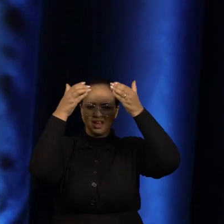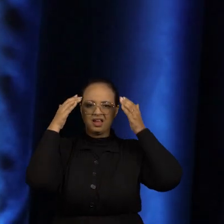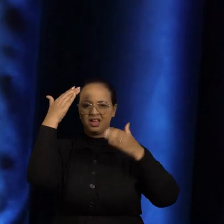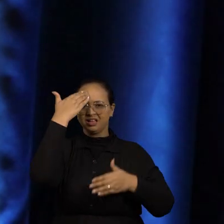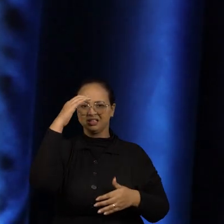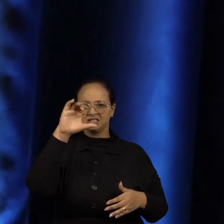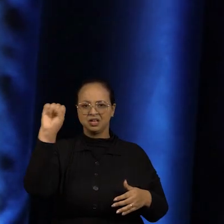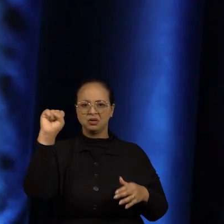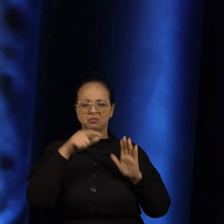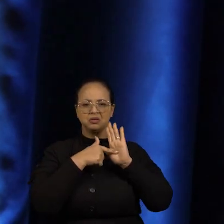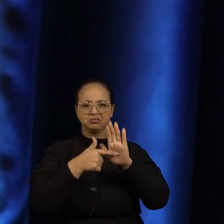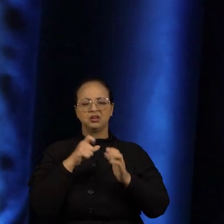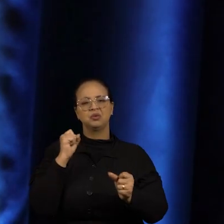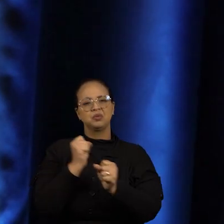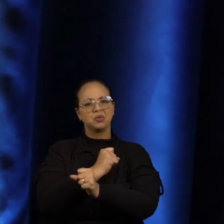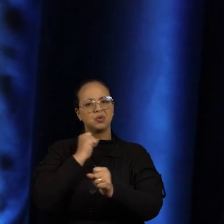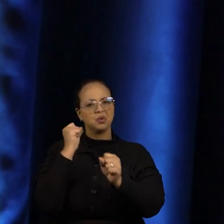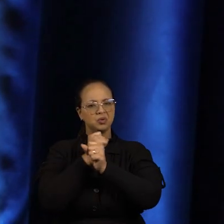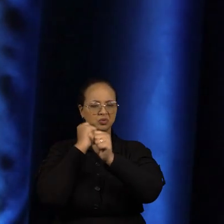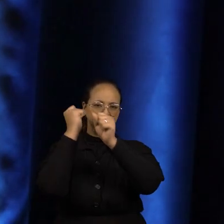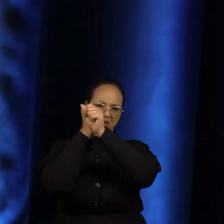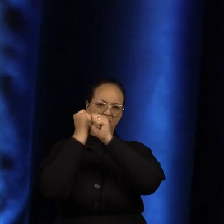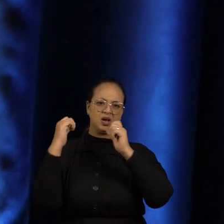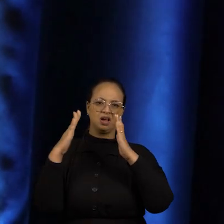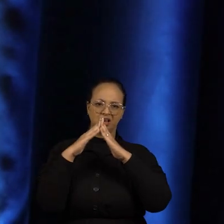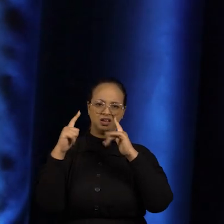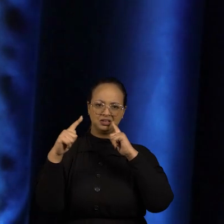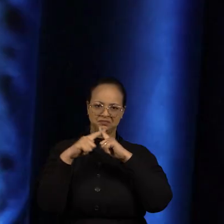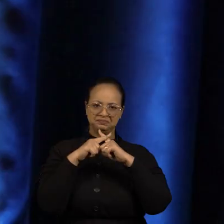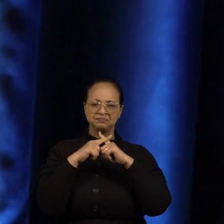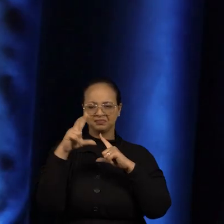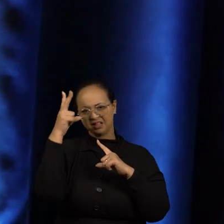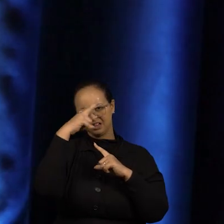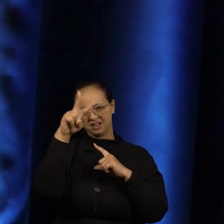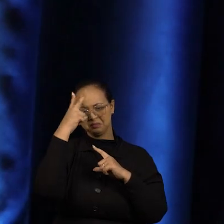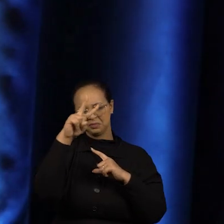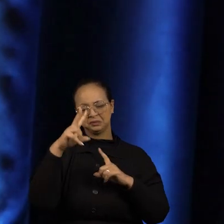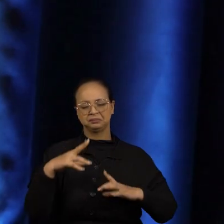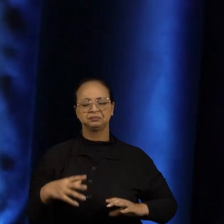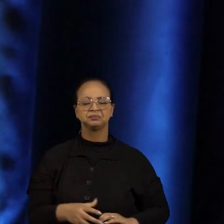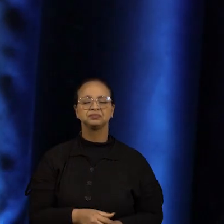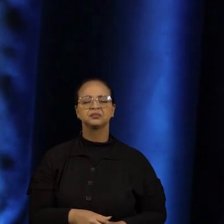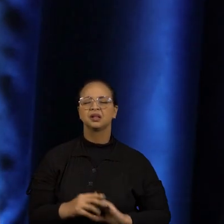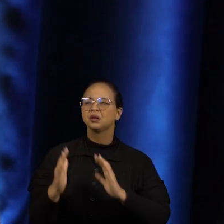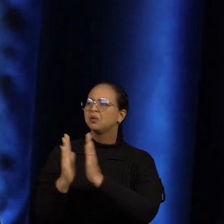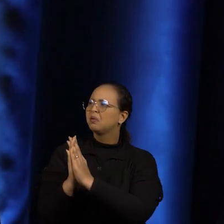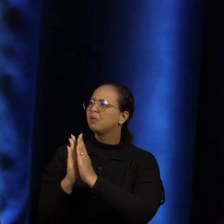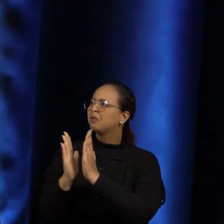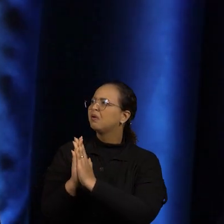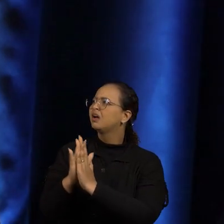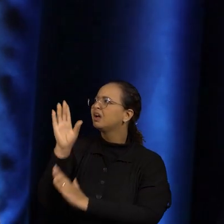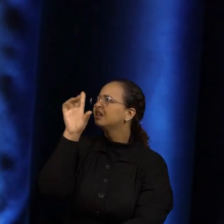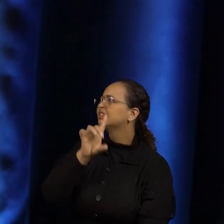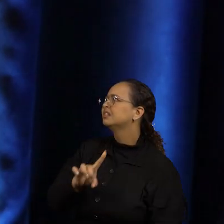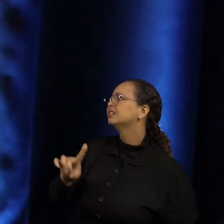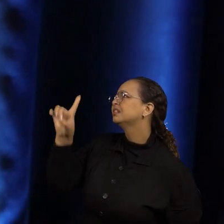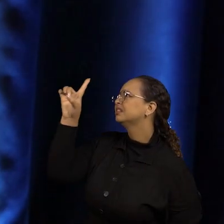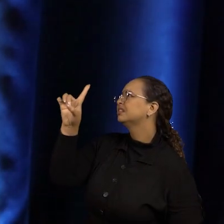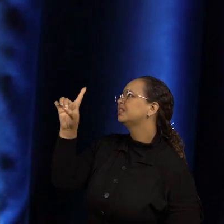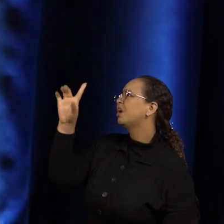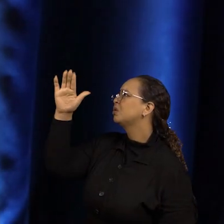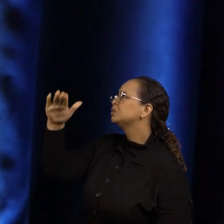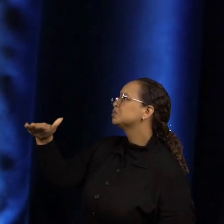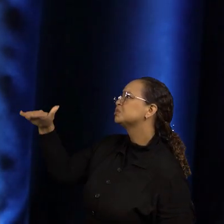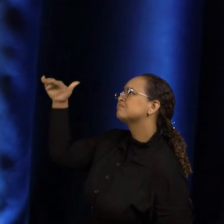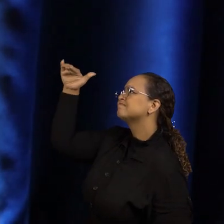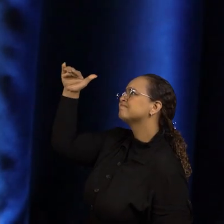vai construir o templo, né, a casa de Deus, ele mesmo orando diz: Senhor, o céu dos céus